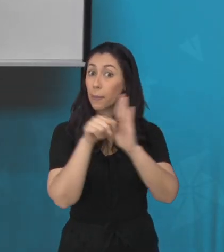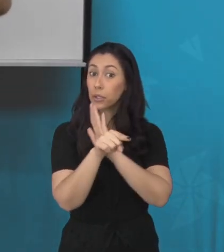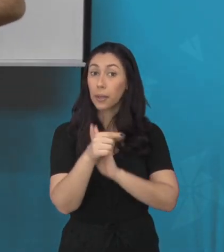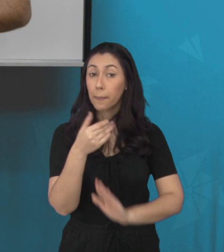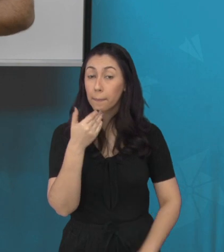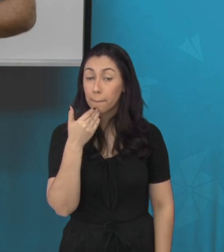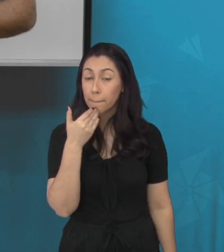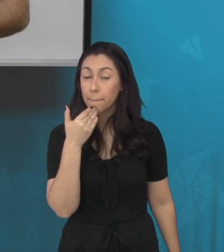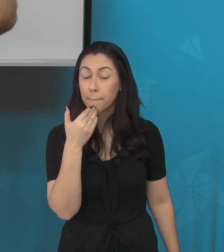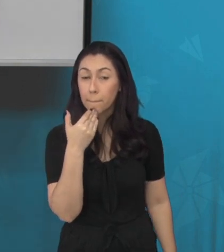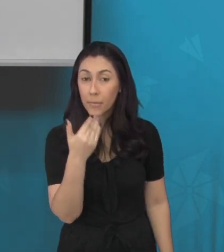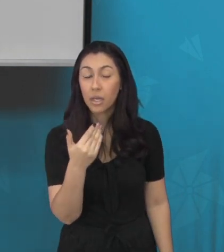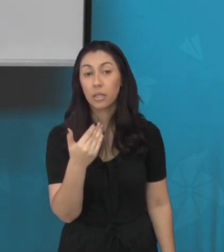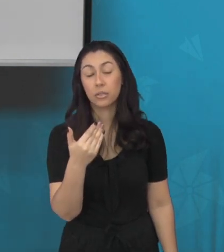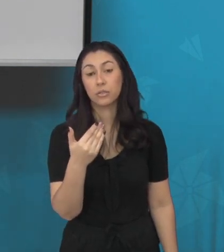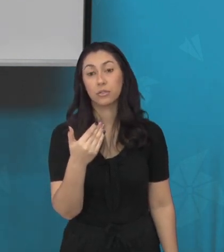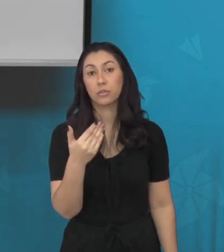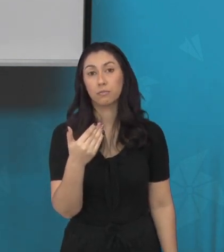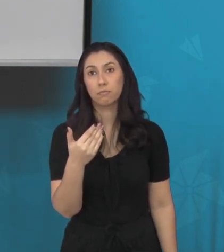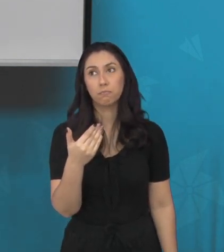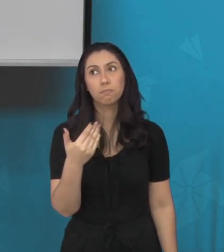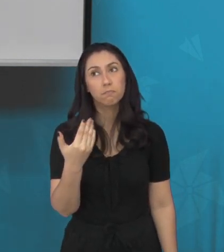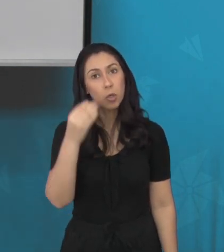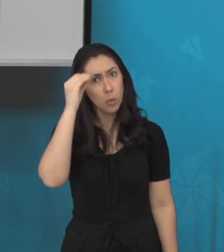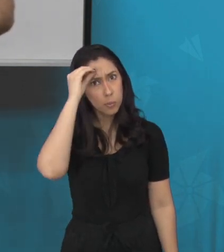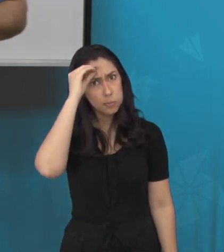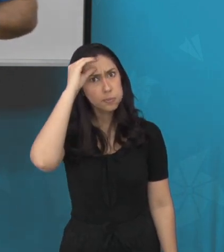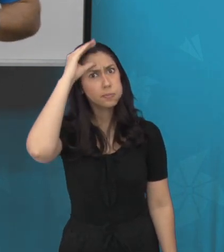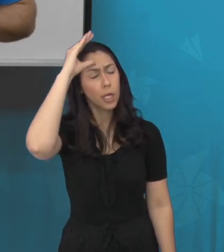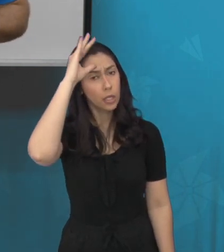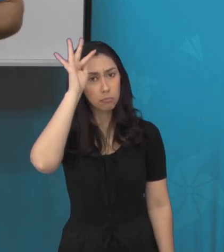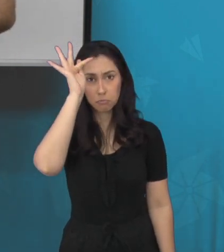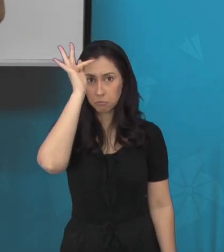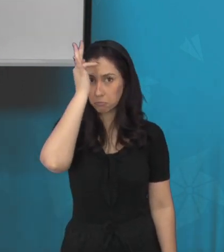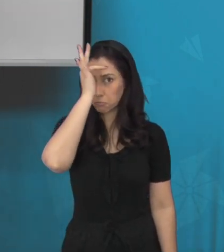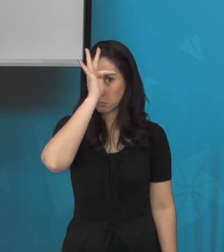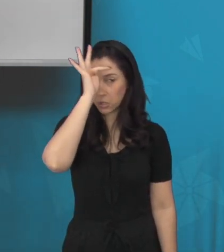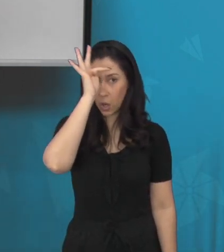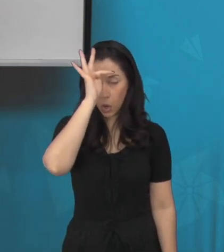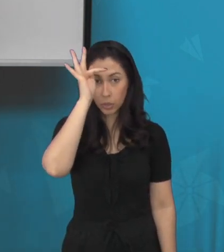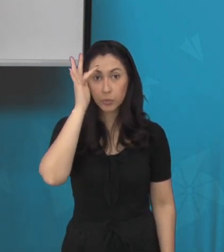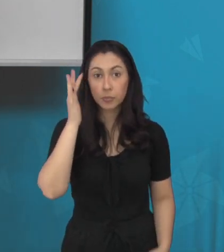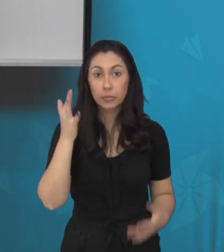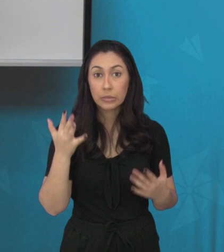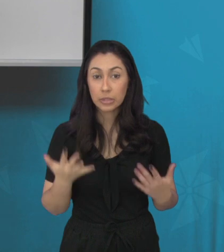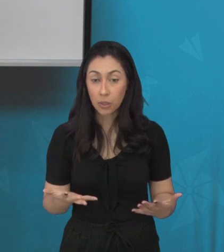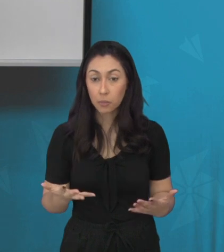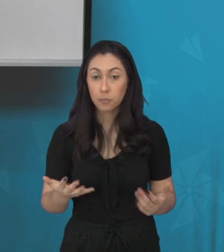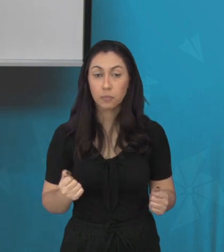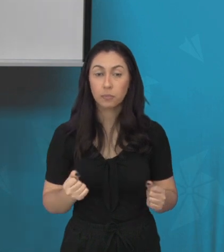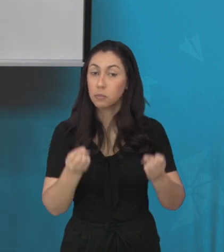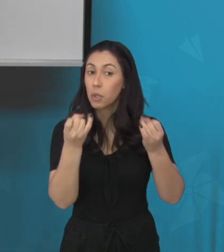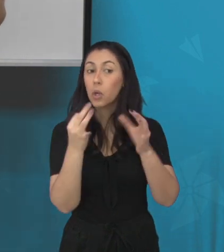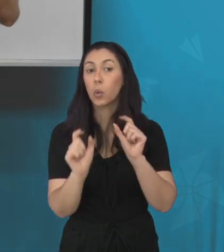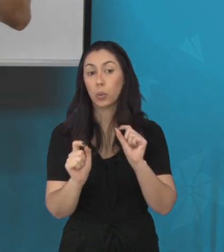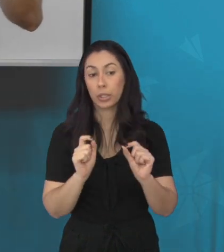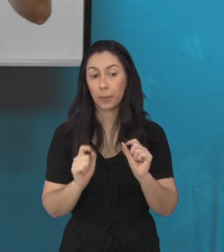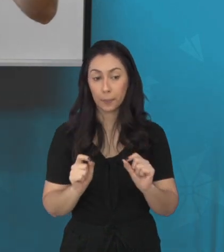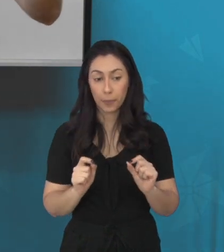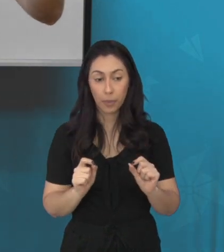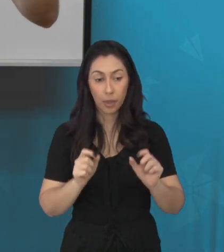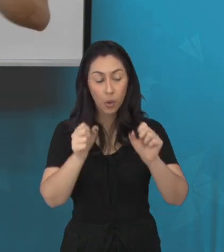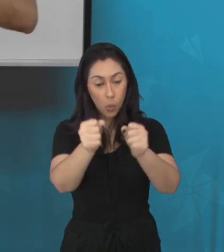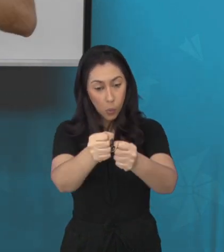ela vai exigir de nós um conhecimento sobre a parte teórica de atrito. Ela fala o seguinte: esse guarda-roupas está